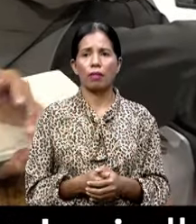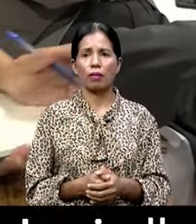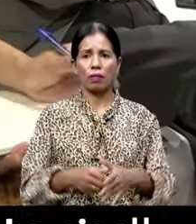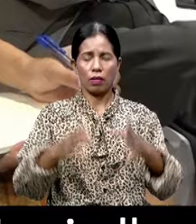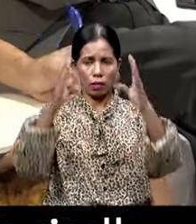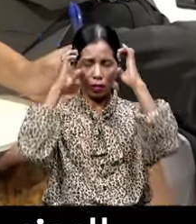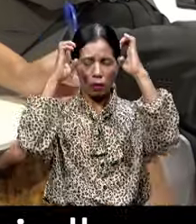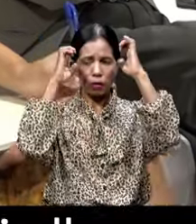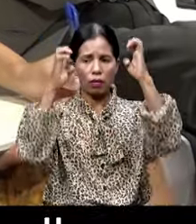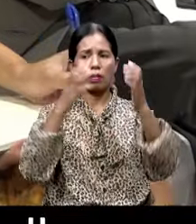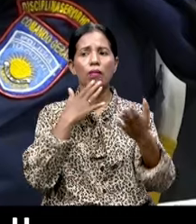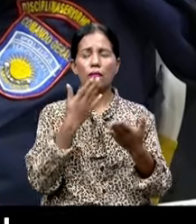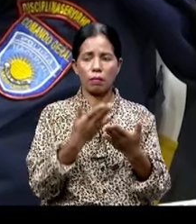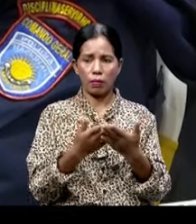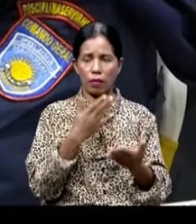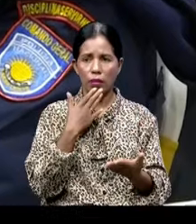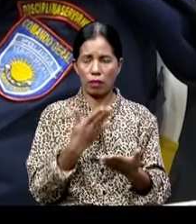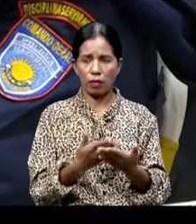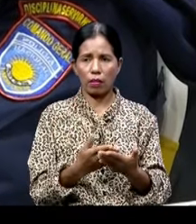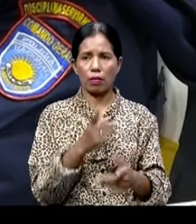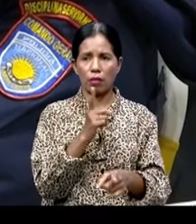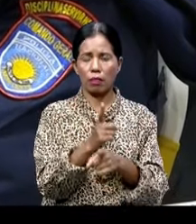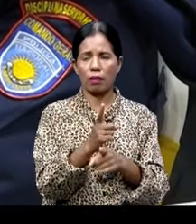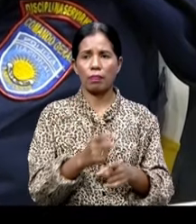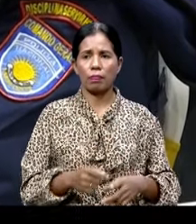Educação por excelência.